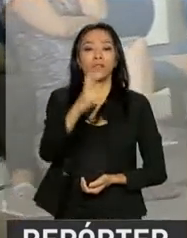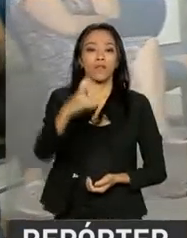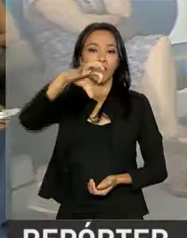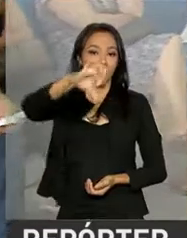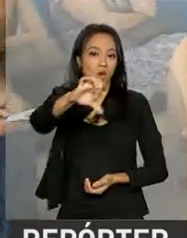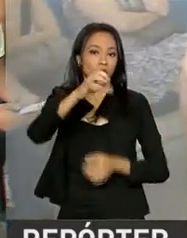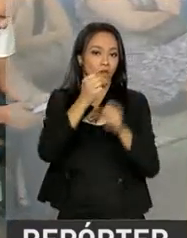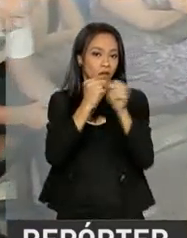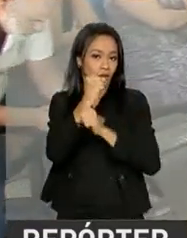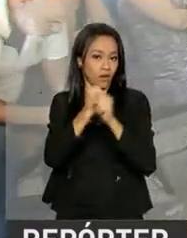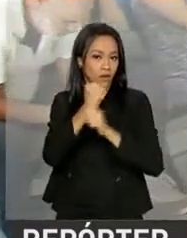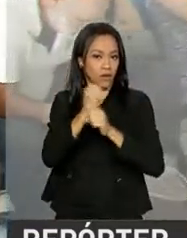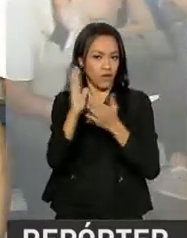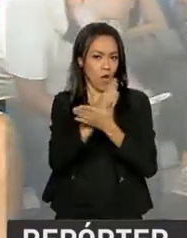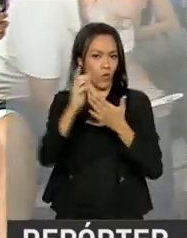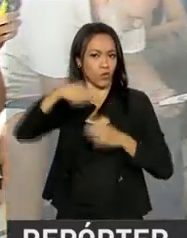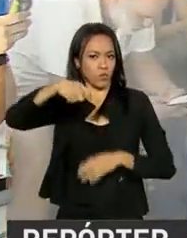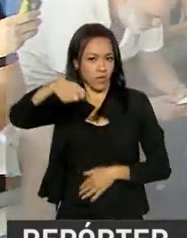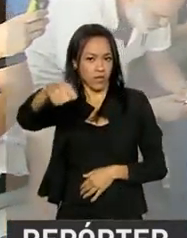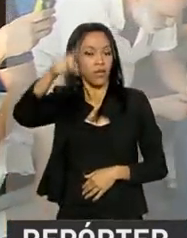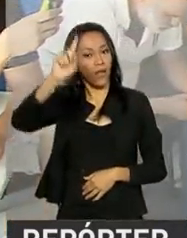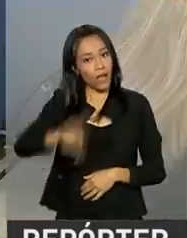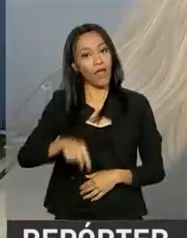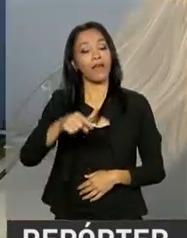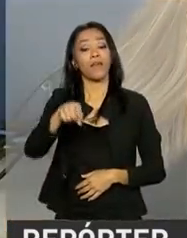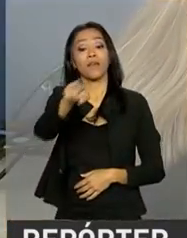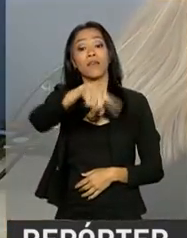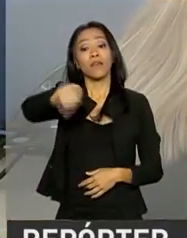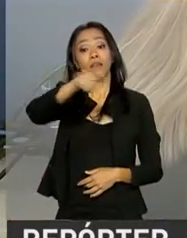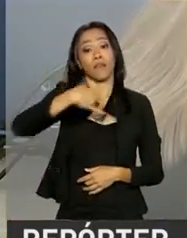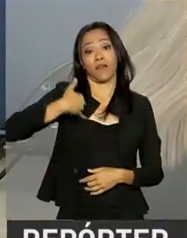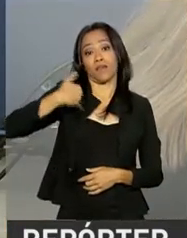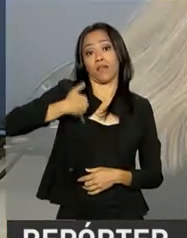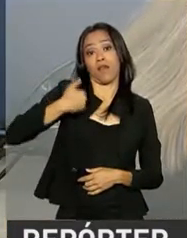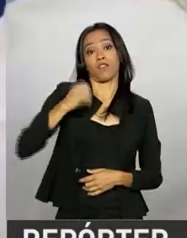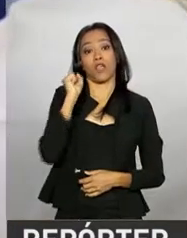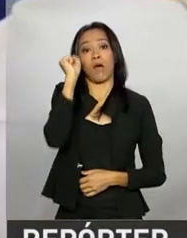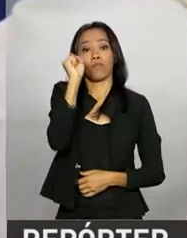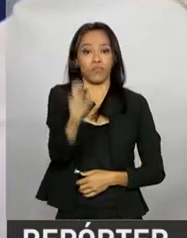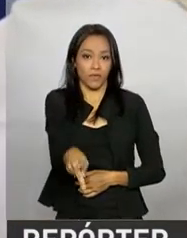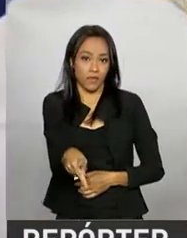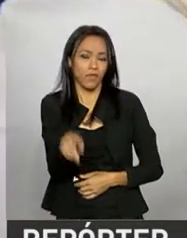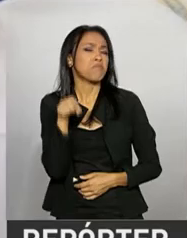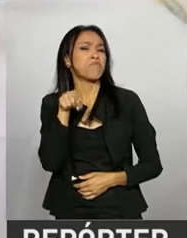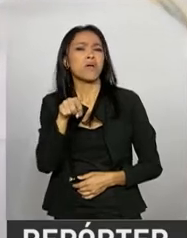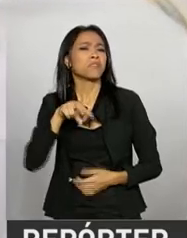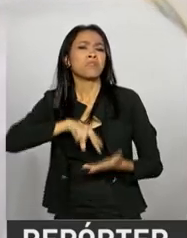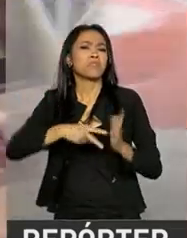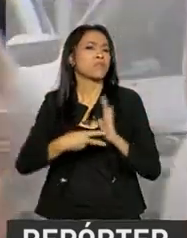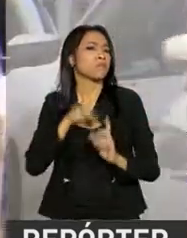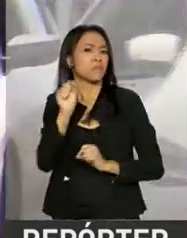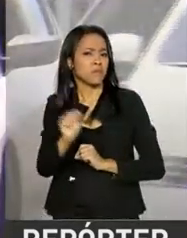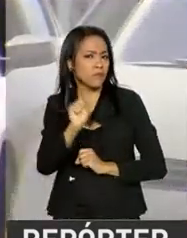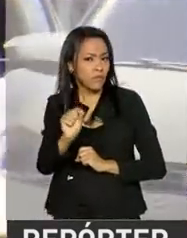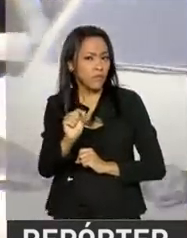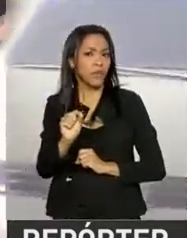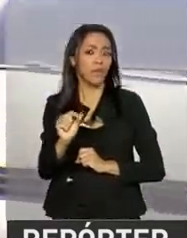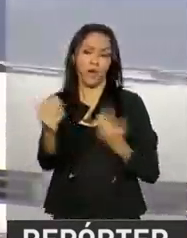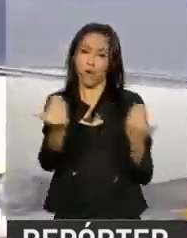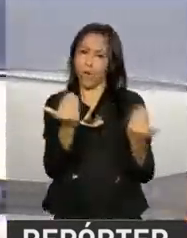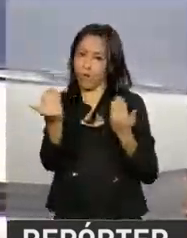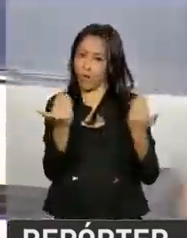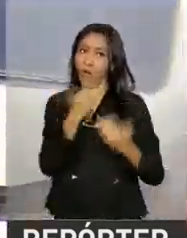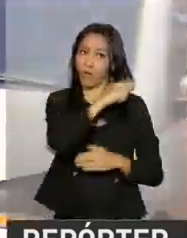Anos e alguns meses é a idade média em que o brasileiro se aposenta. Mas o que isso quer dizer? Em comparação